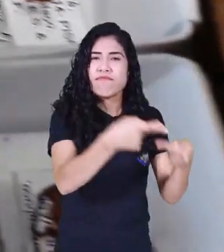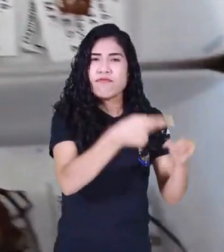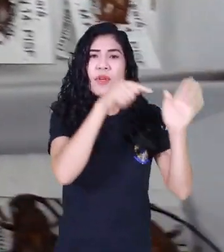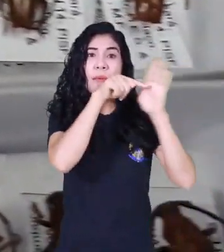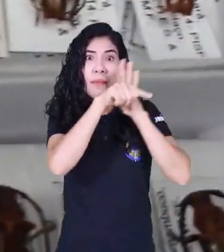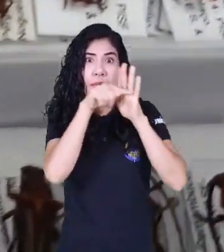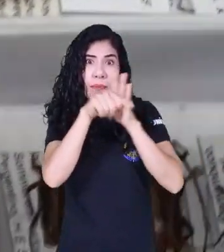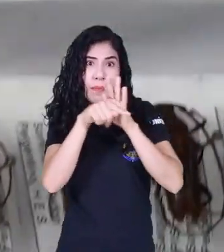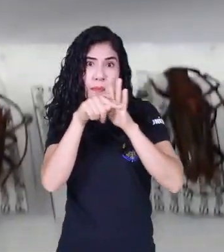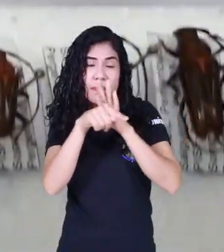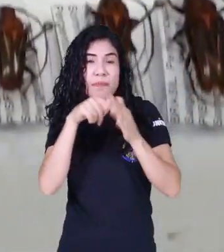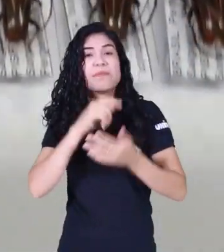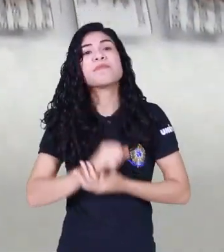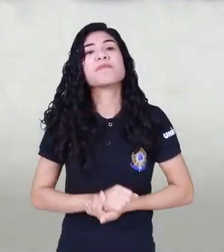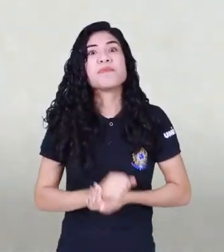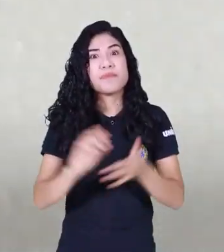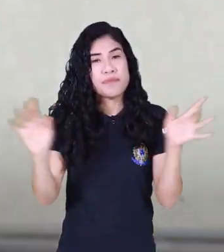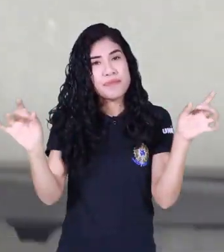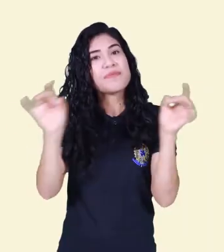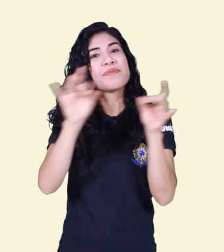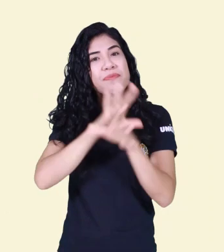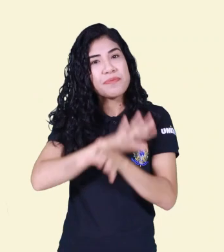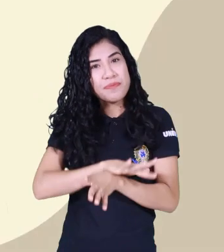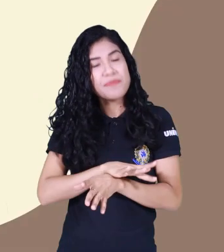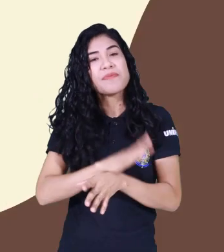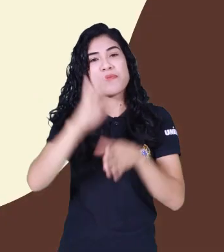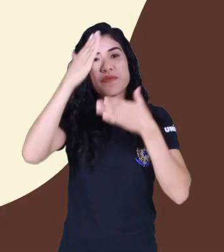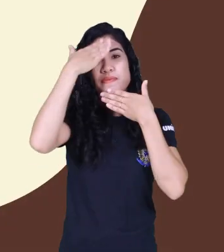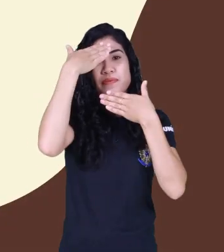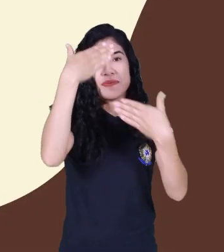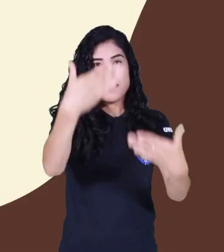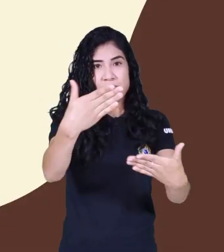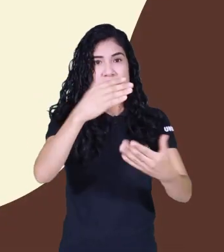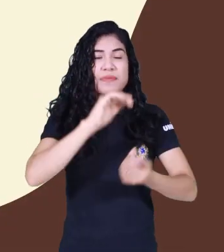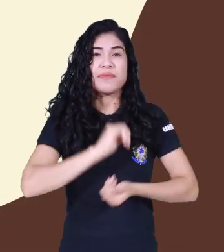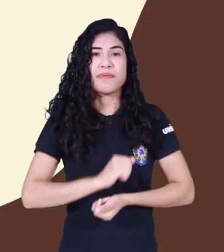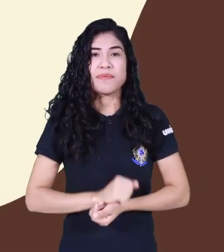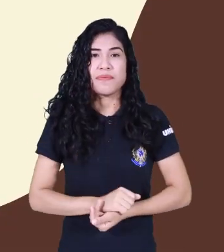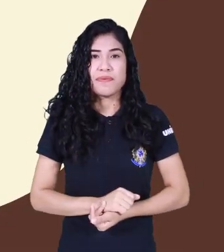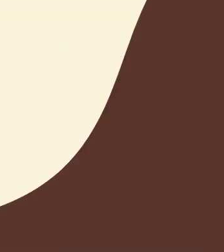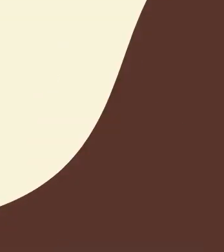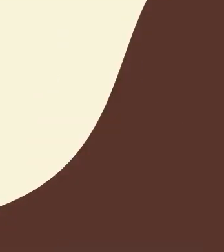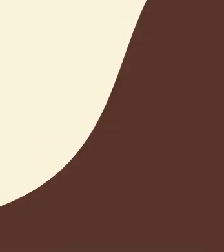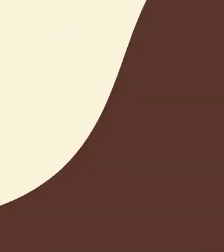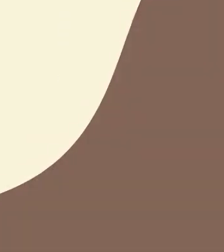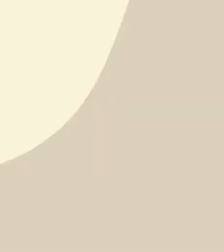Essa foi a coleção entomológica do Semafauna. Muito obrigado por assistir esse vídeo.